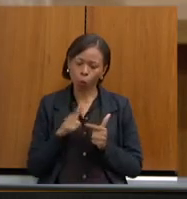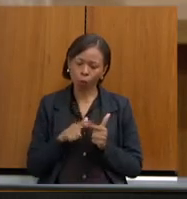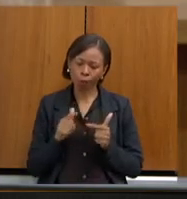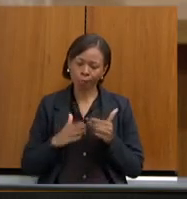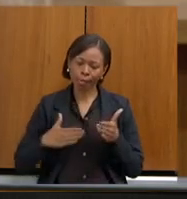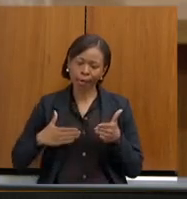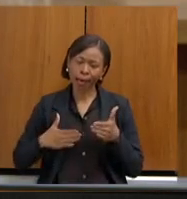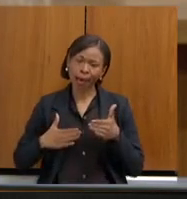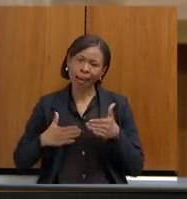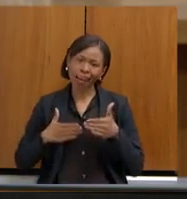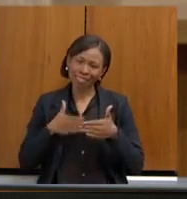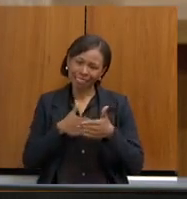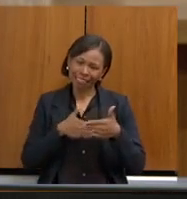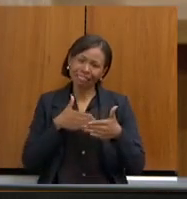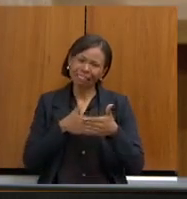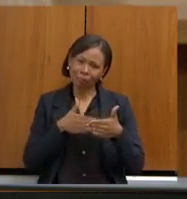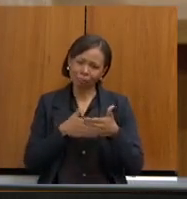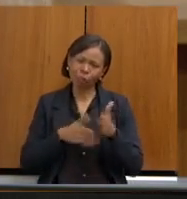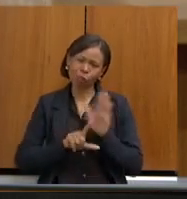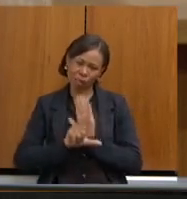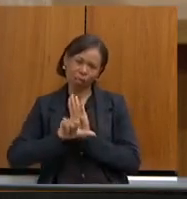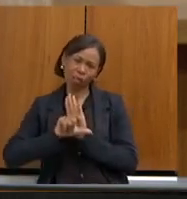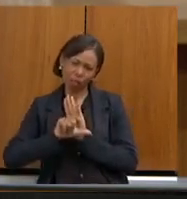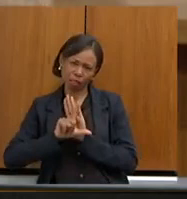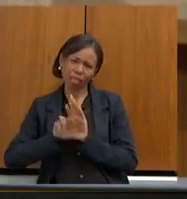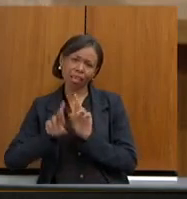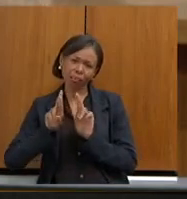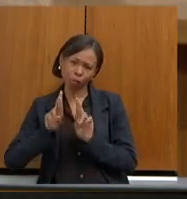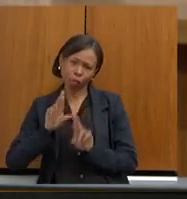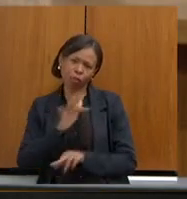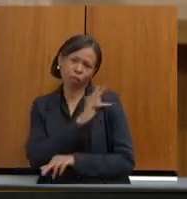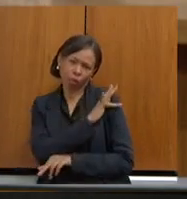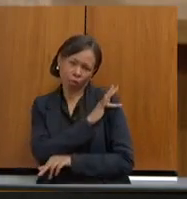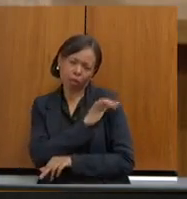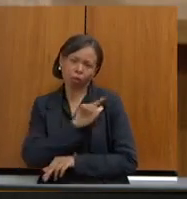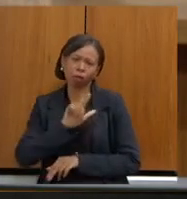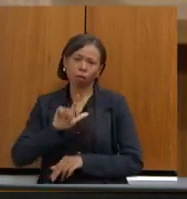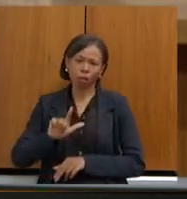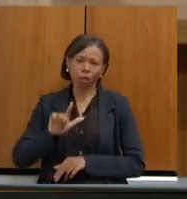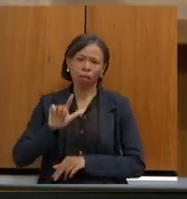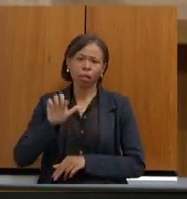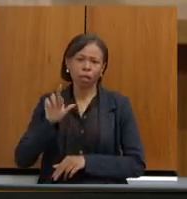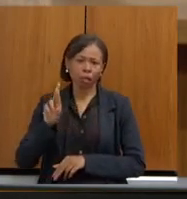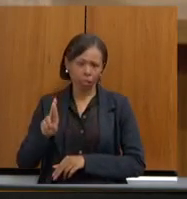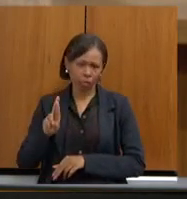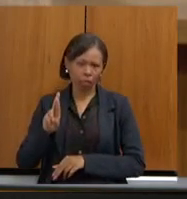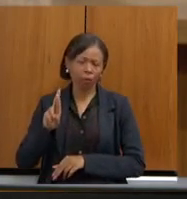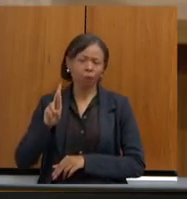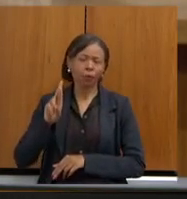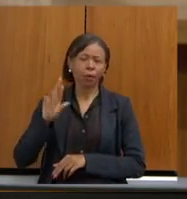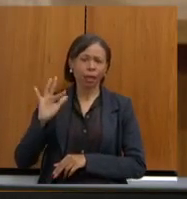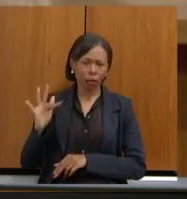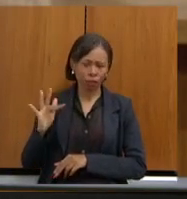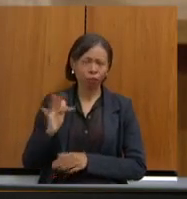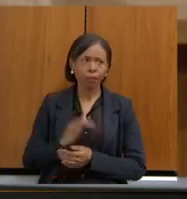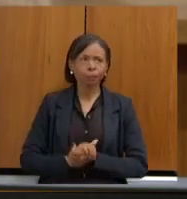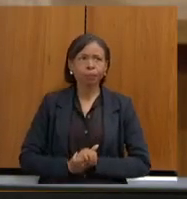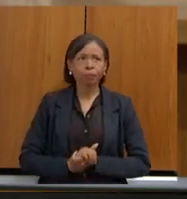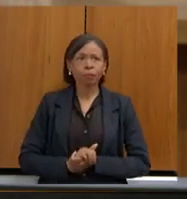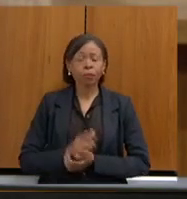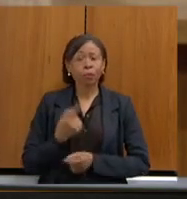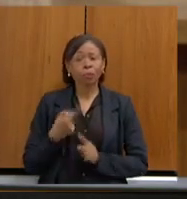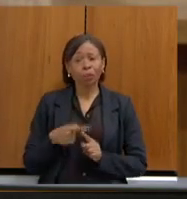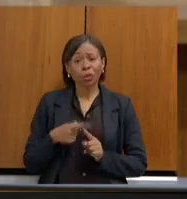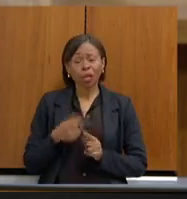em razão da lei de responsabilidade fiscal e o dado que a gente tem é que os números que precisam ser